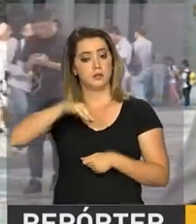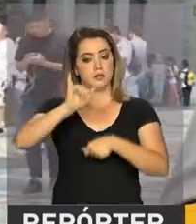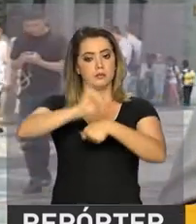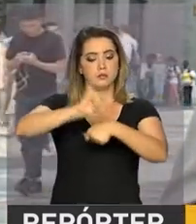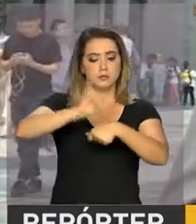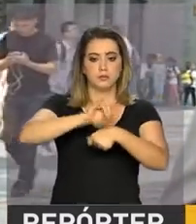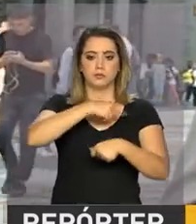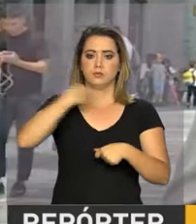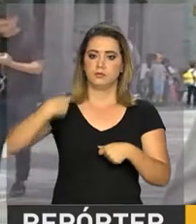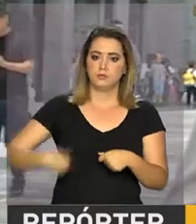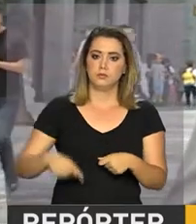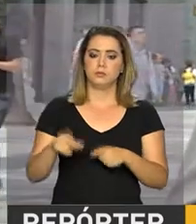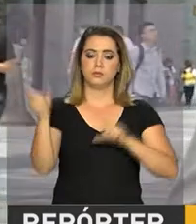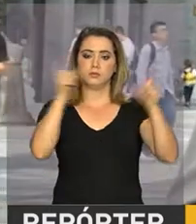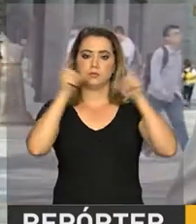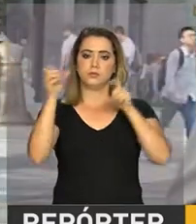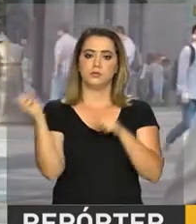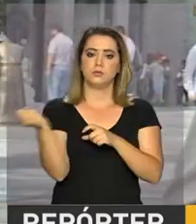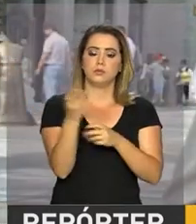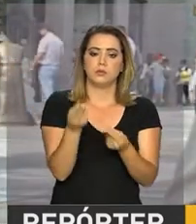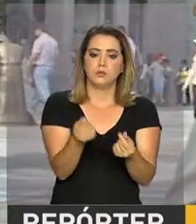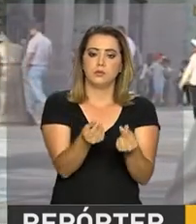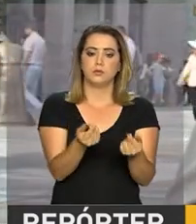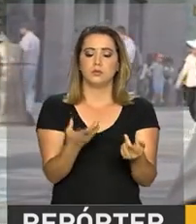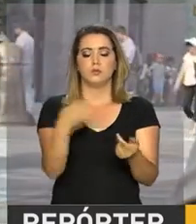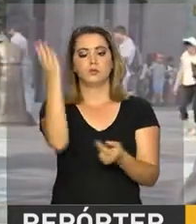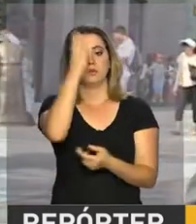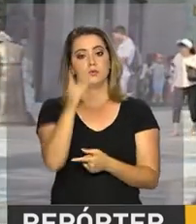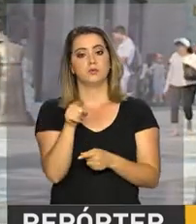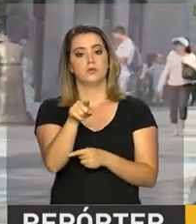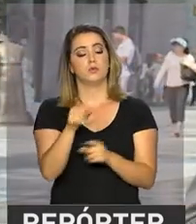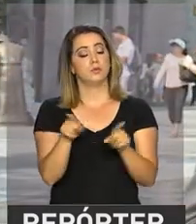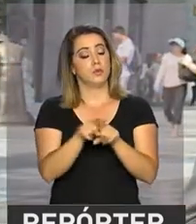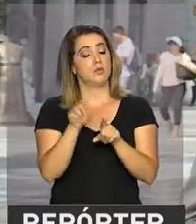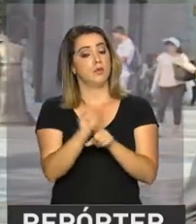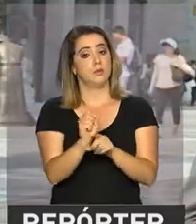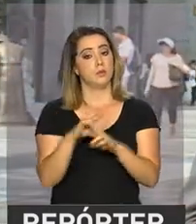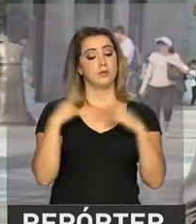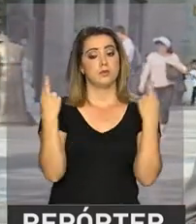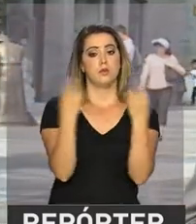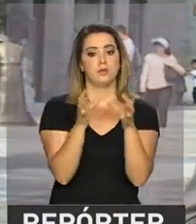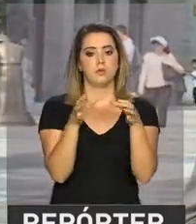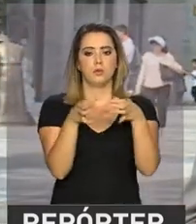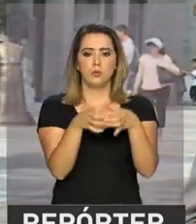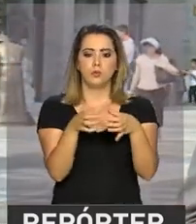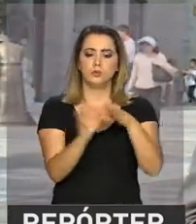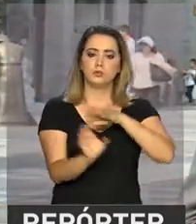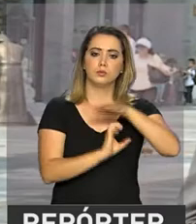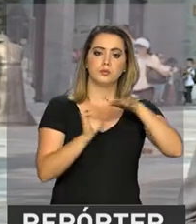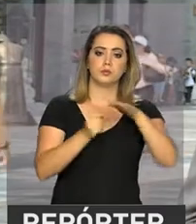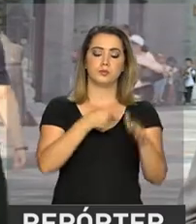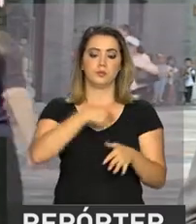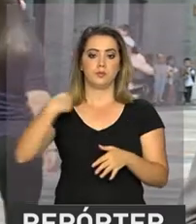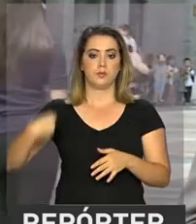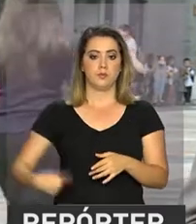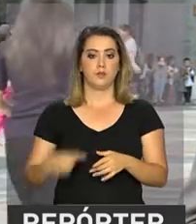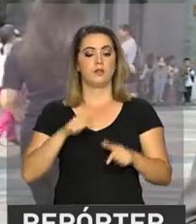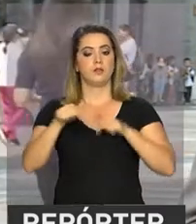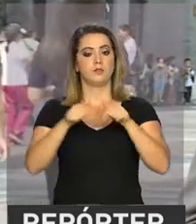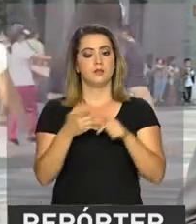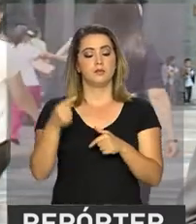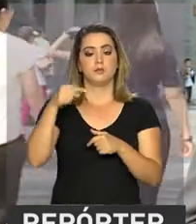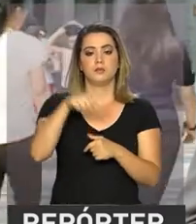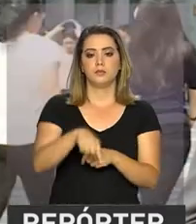china é atrair novos investimentos para o brasil e além de se reunir com representantes de empresas chinesas que atuam no